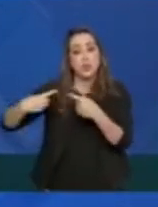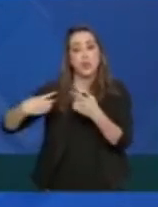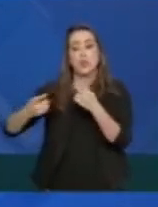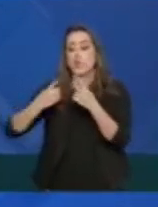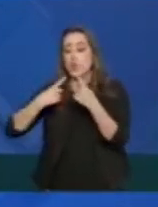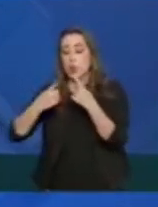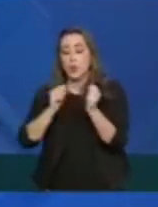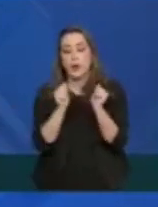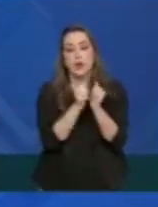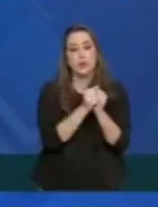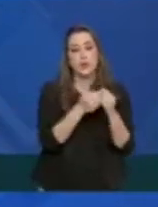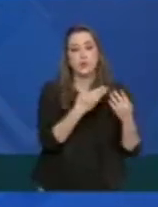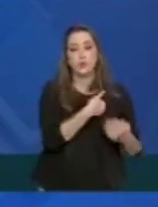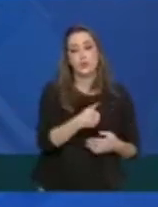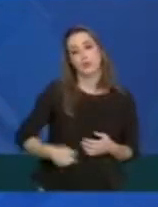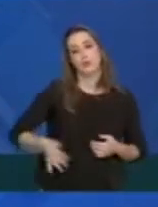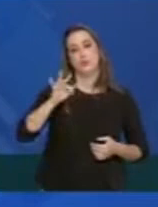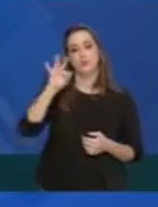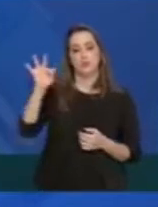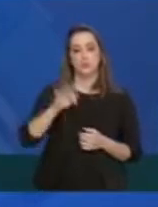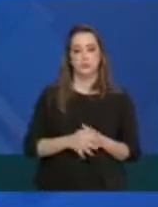com o Ministério novo, com o Ministério atual.